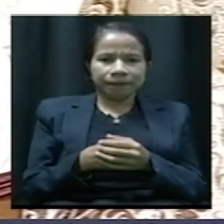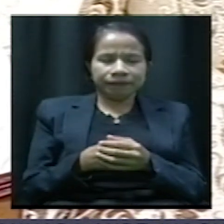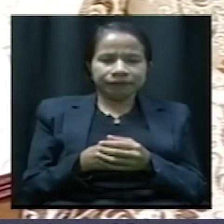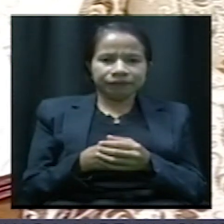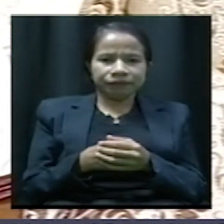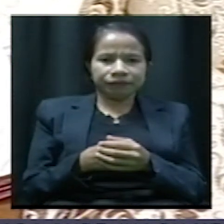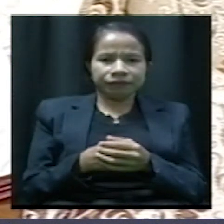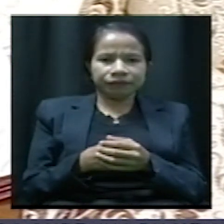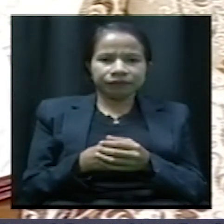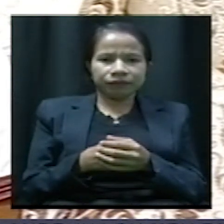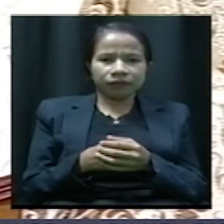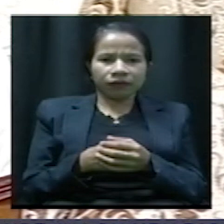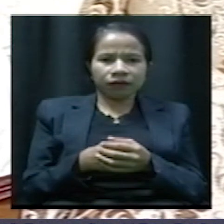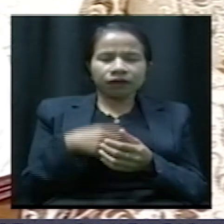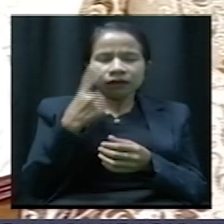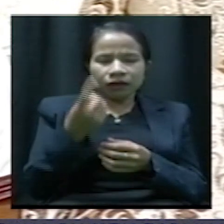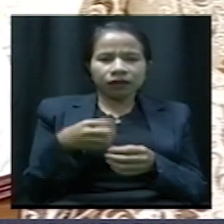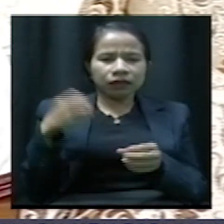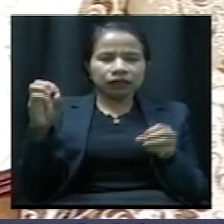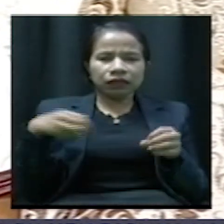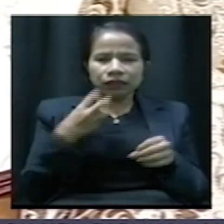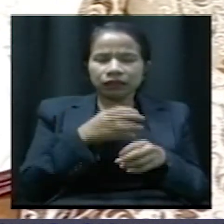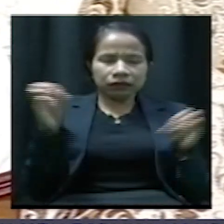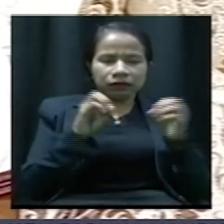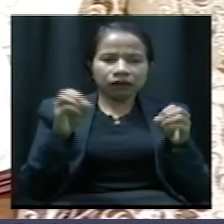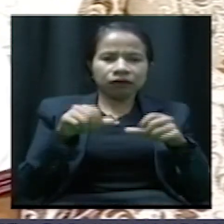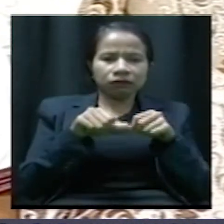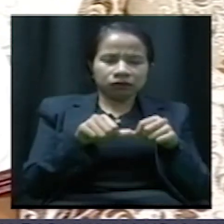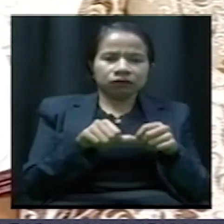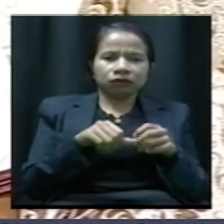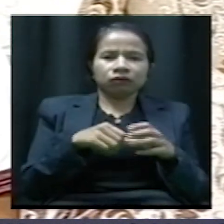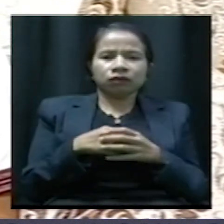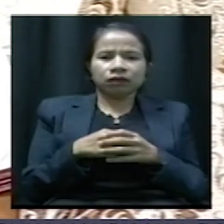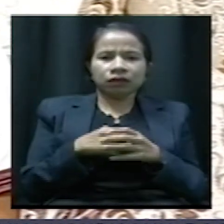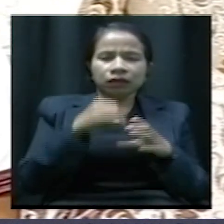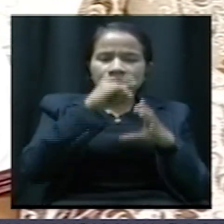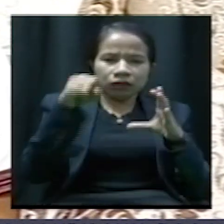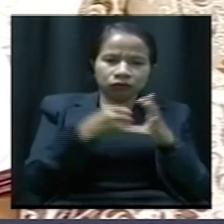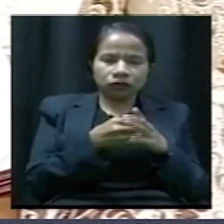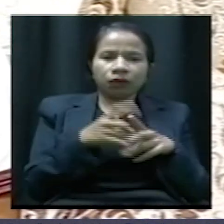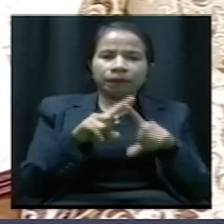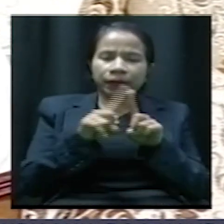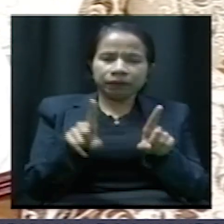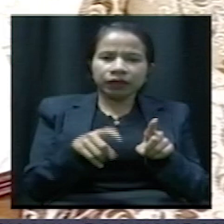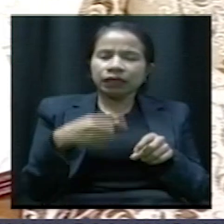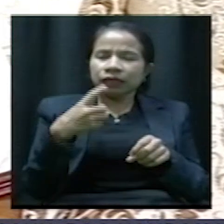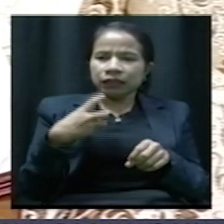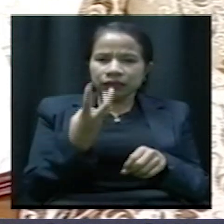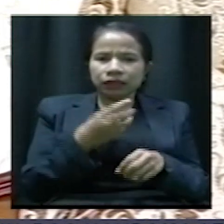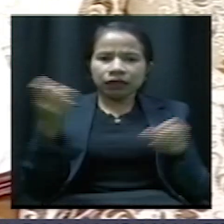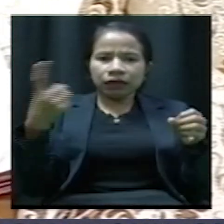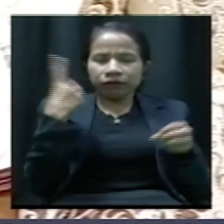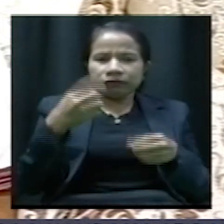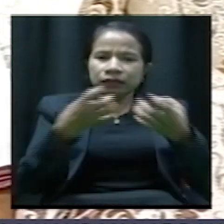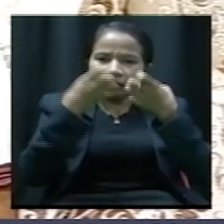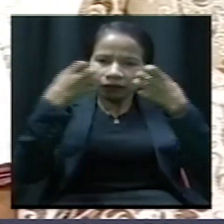ini significa ita sila avansa ba inclusão ita na fatin exclui ita na fatin exclui grupo deficiente sira ema